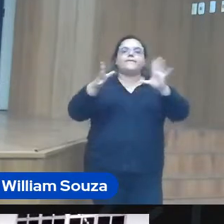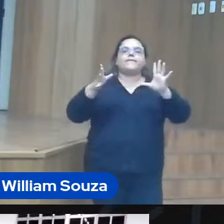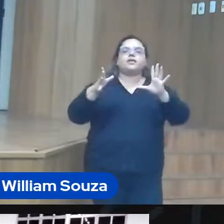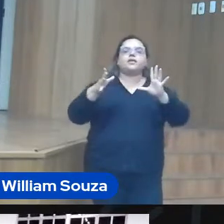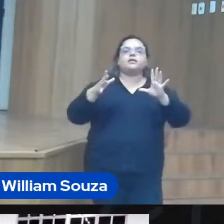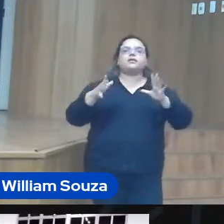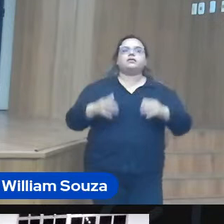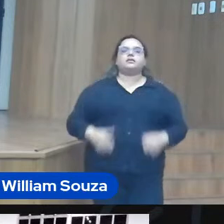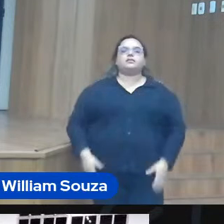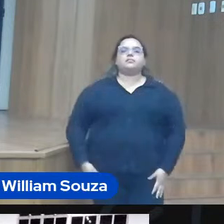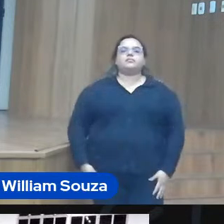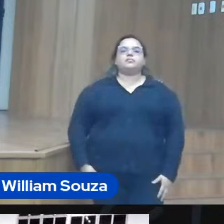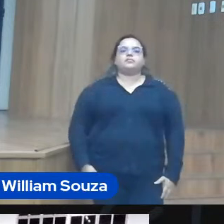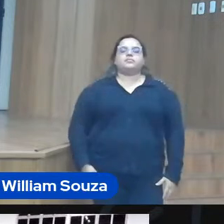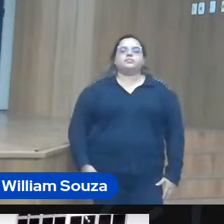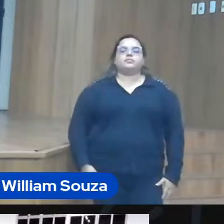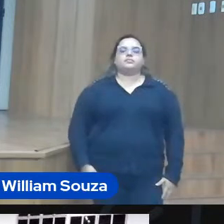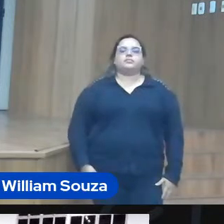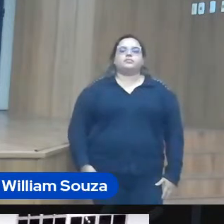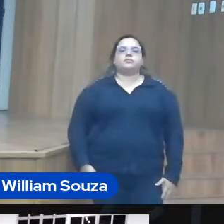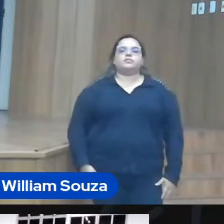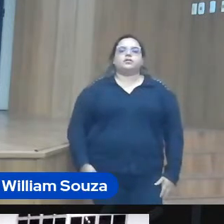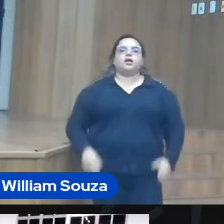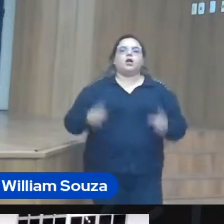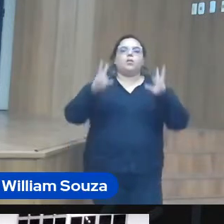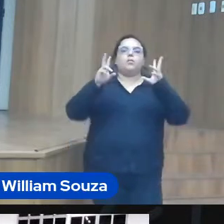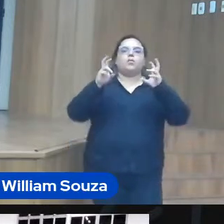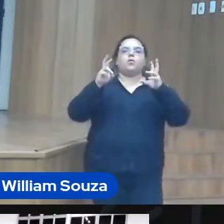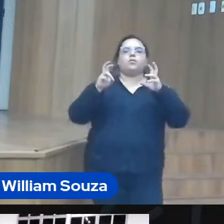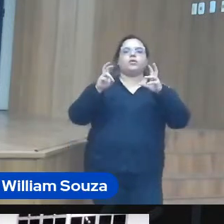abordar esse tema, por exemplo.